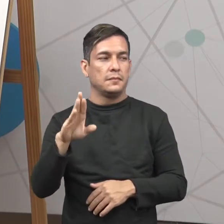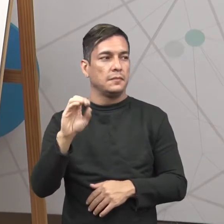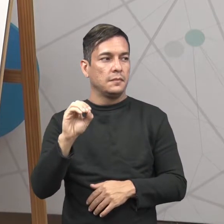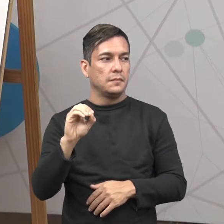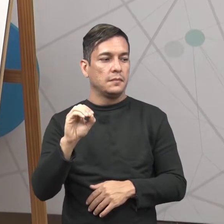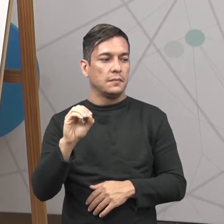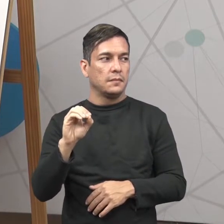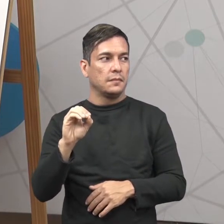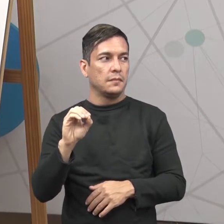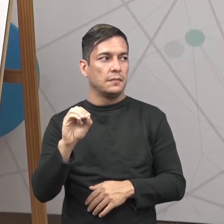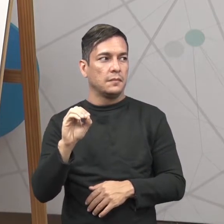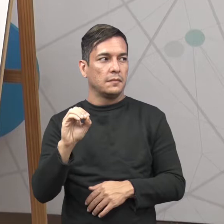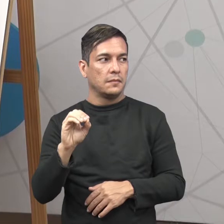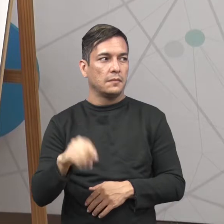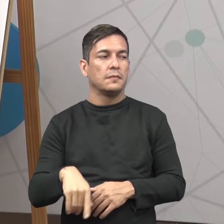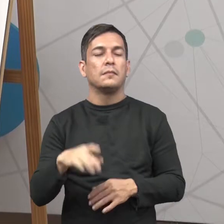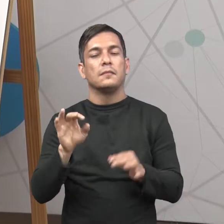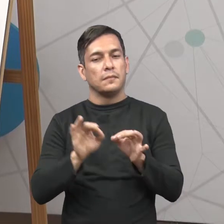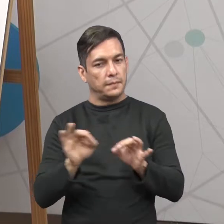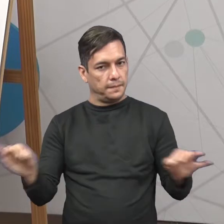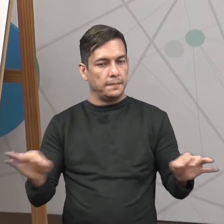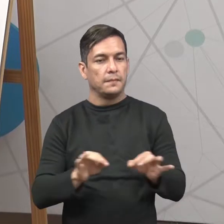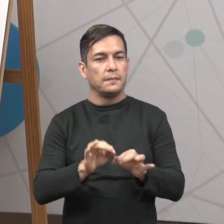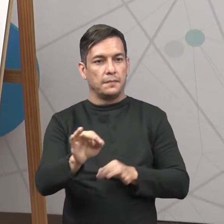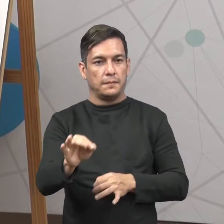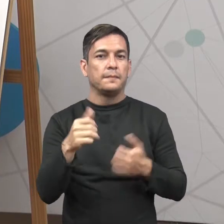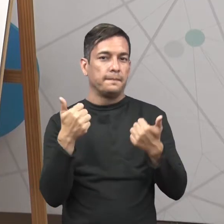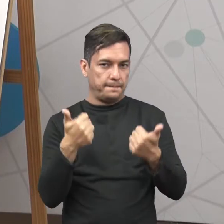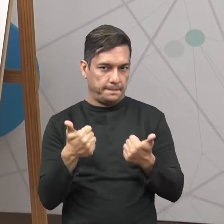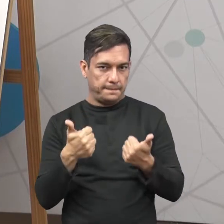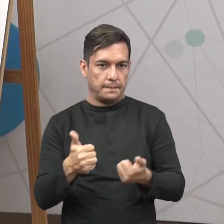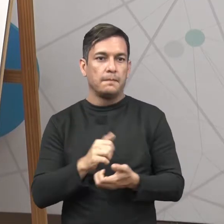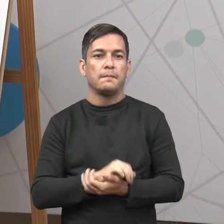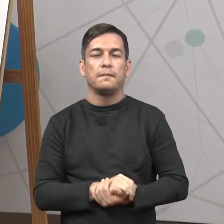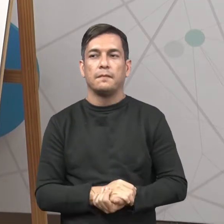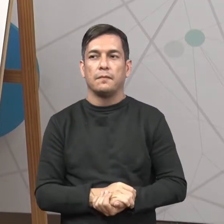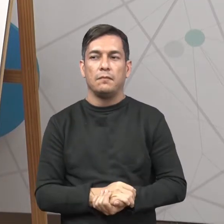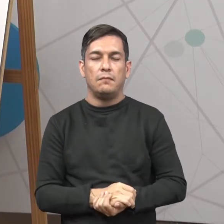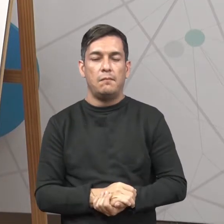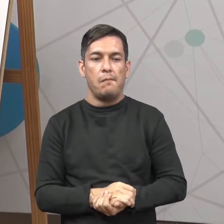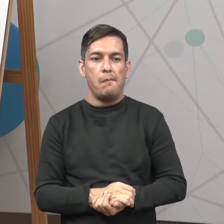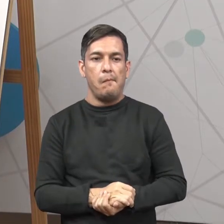para medir o comprimento. Muito bem.